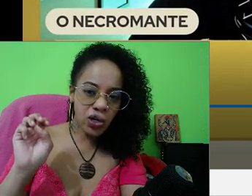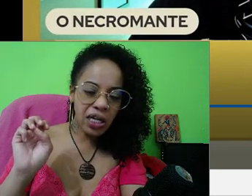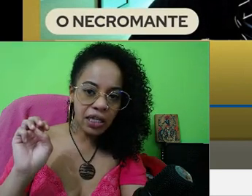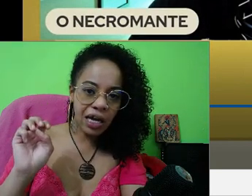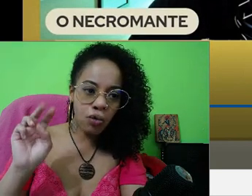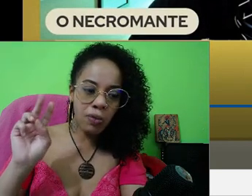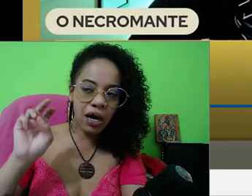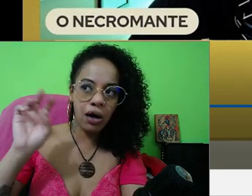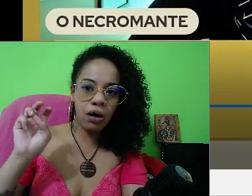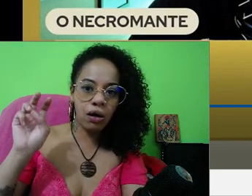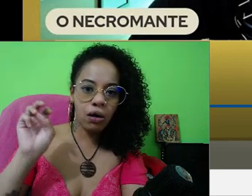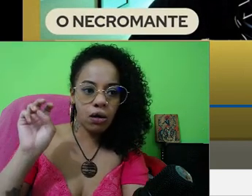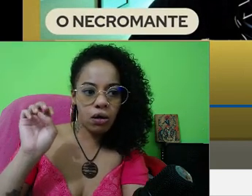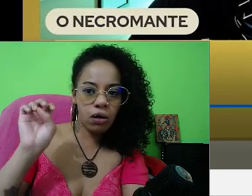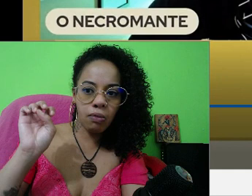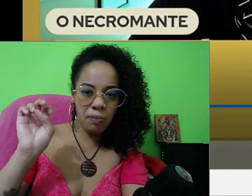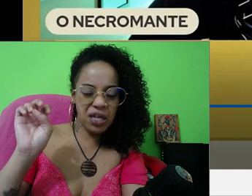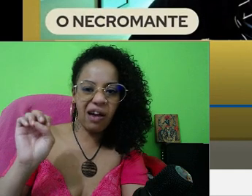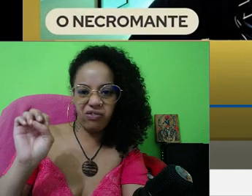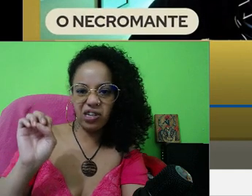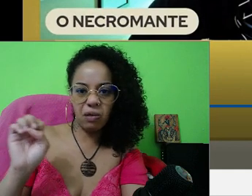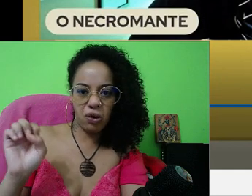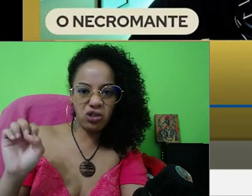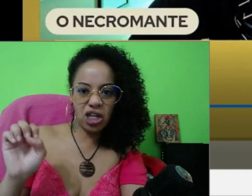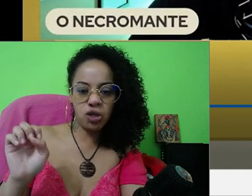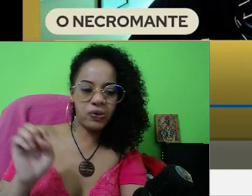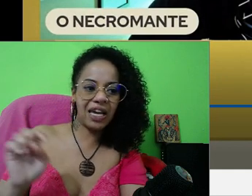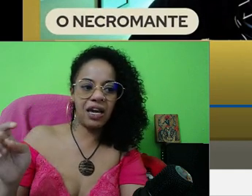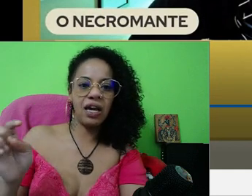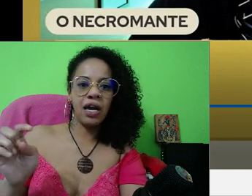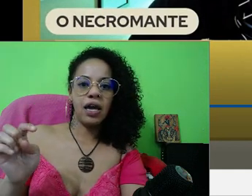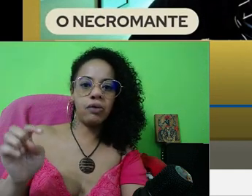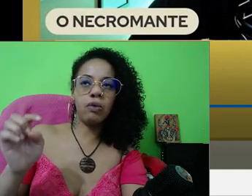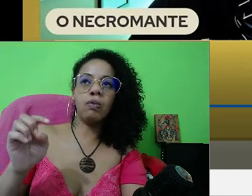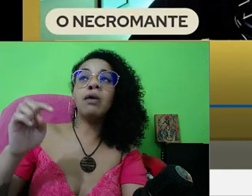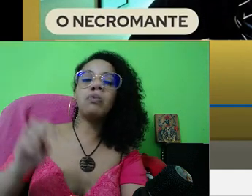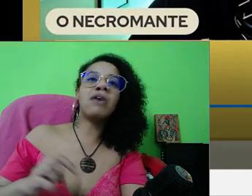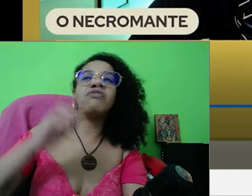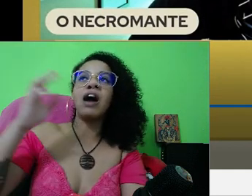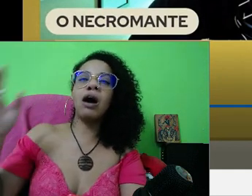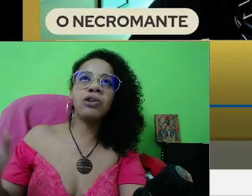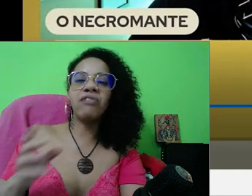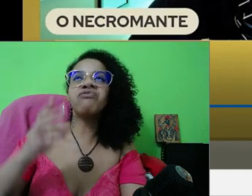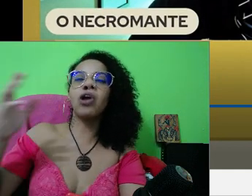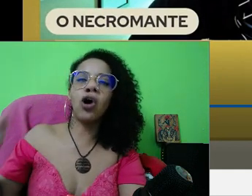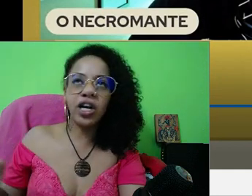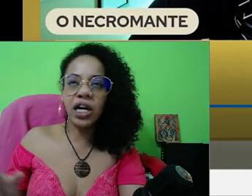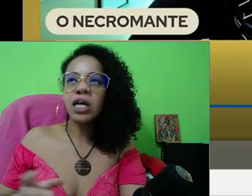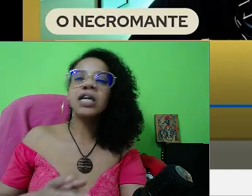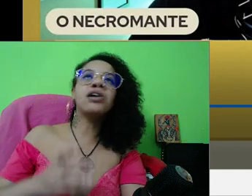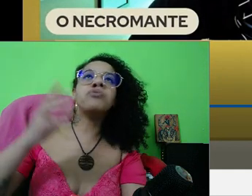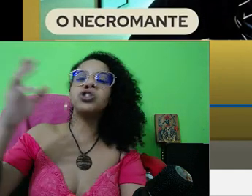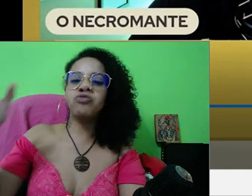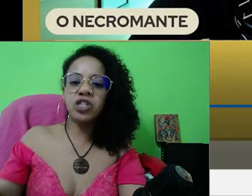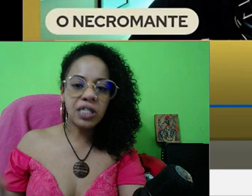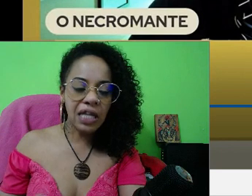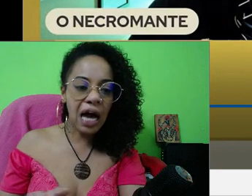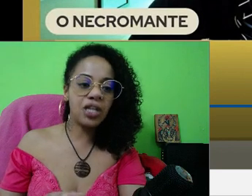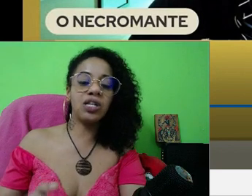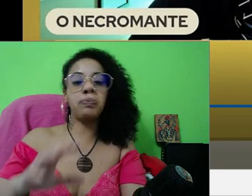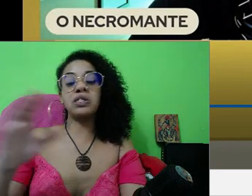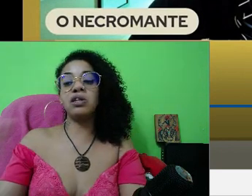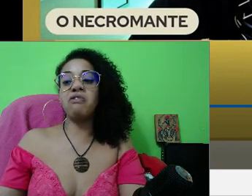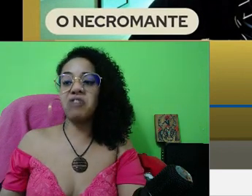é uma ironia tá é uma uma metáfora tá bom gente porque eu amo a fauna aflora e a